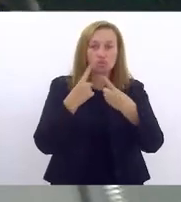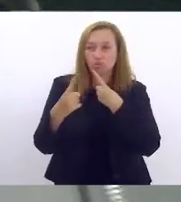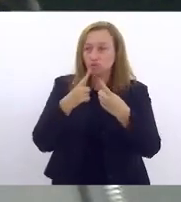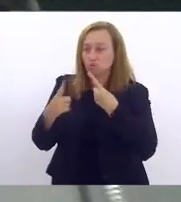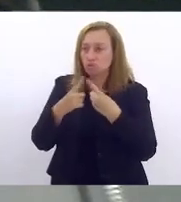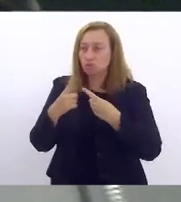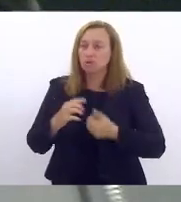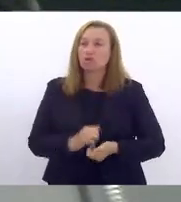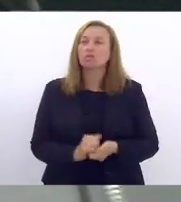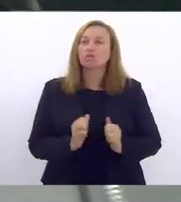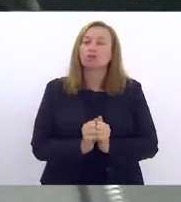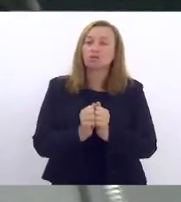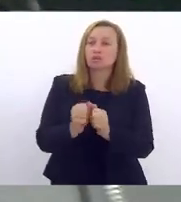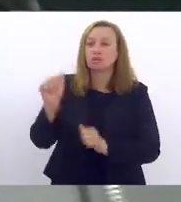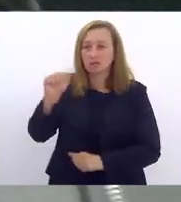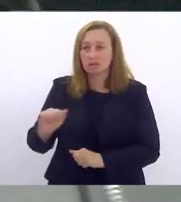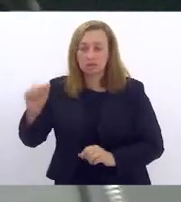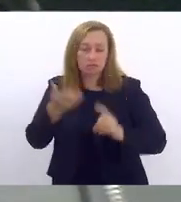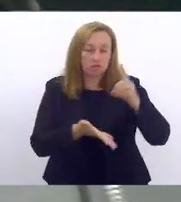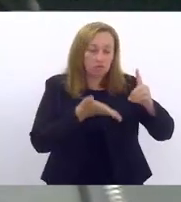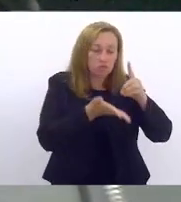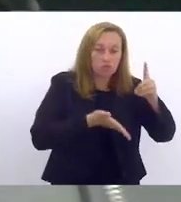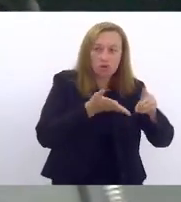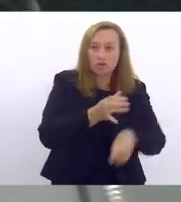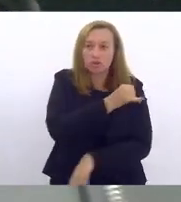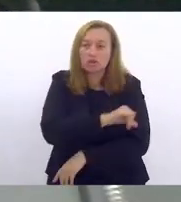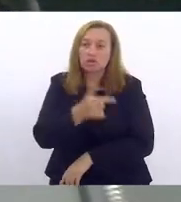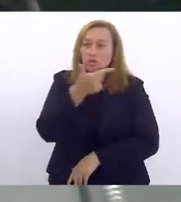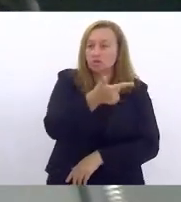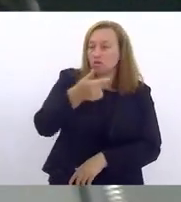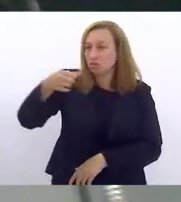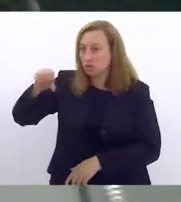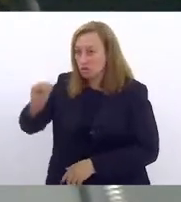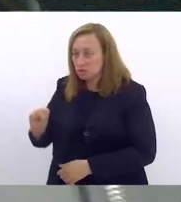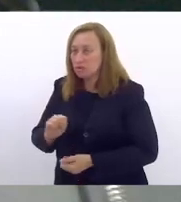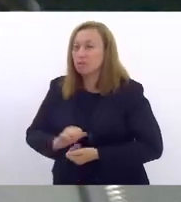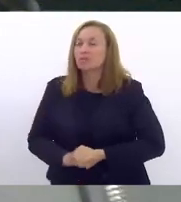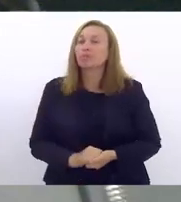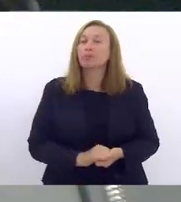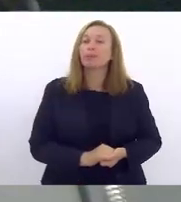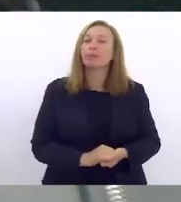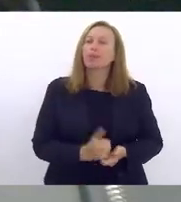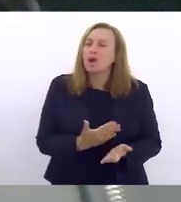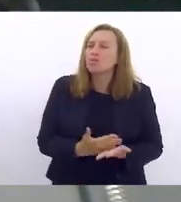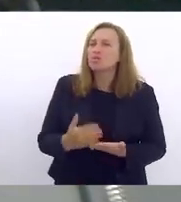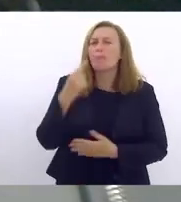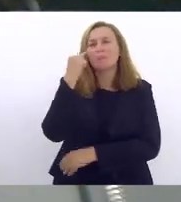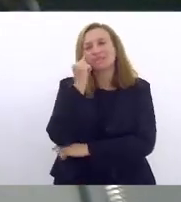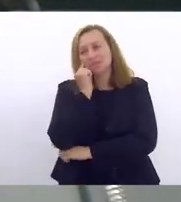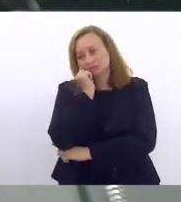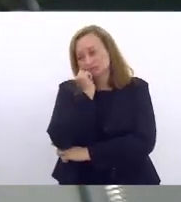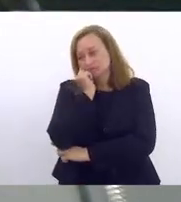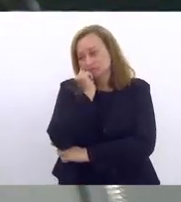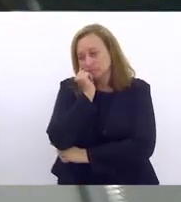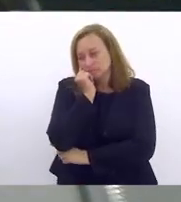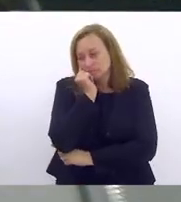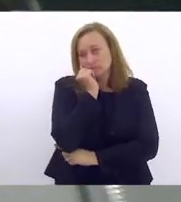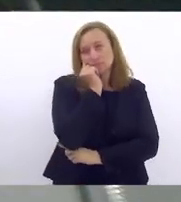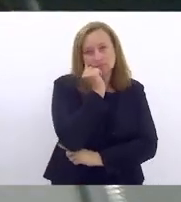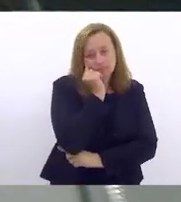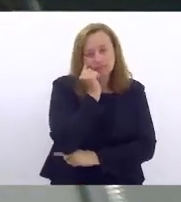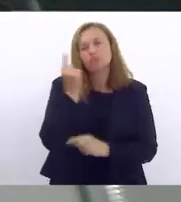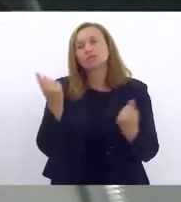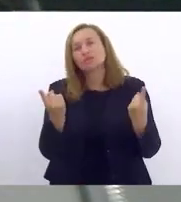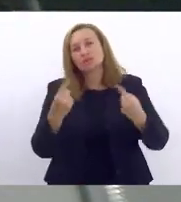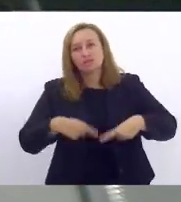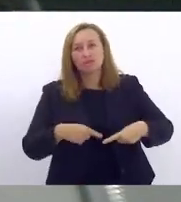esteve junto com a Associação de Doulas no Rio de Janeiro, lá desde 2018, e a gente começou a pensar, muito puxado e